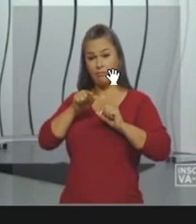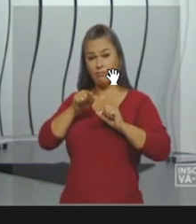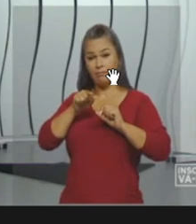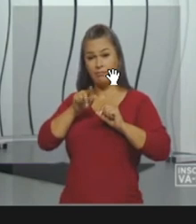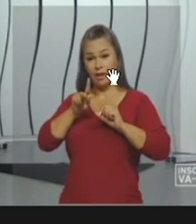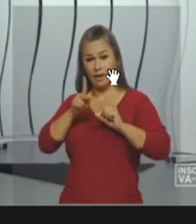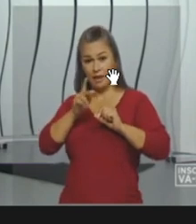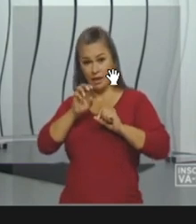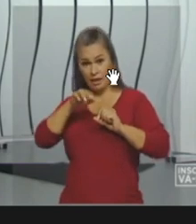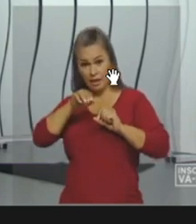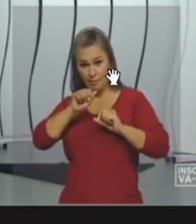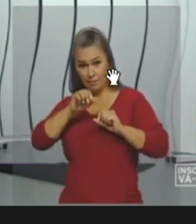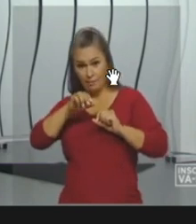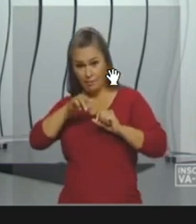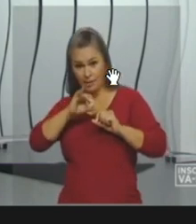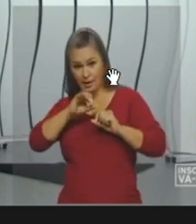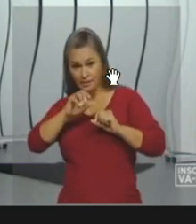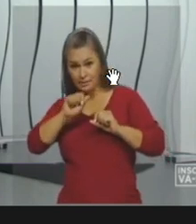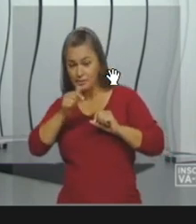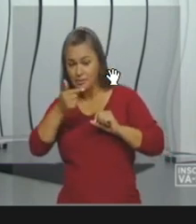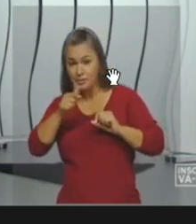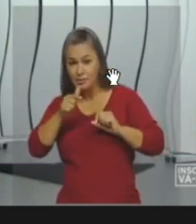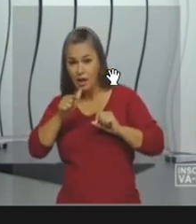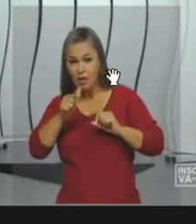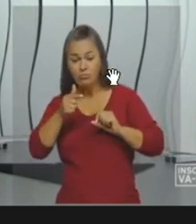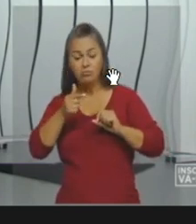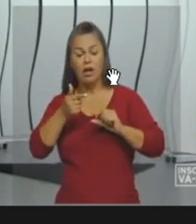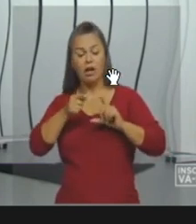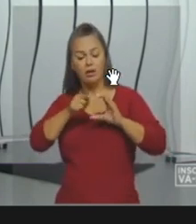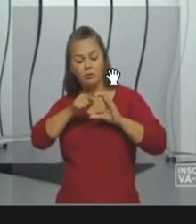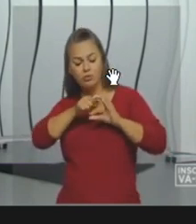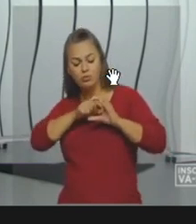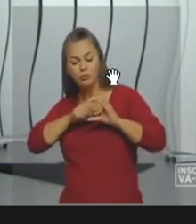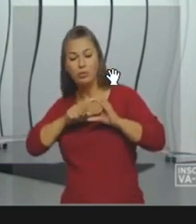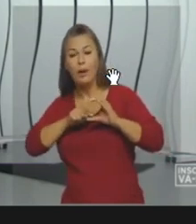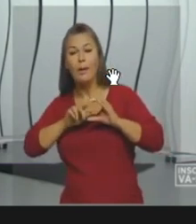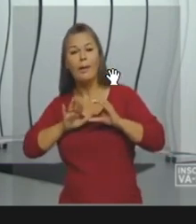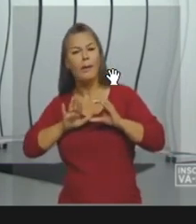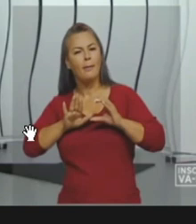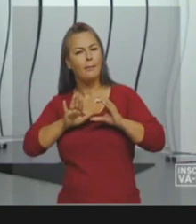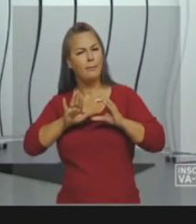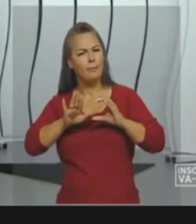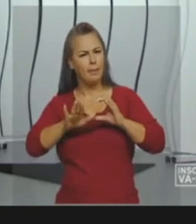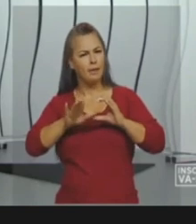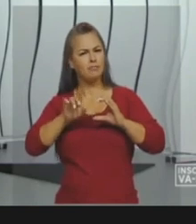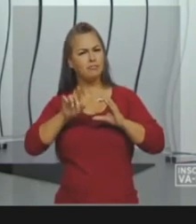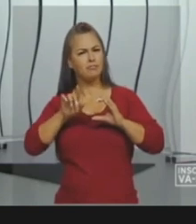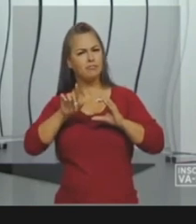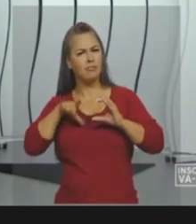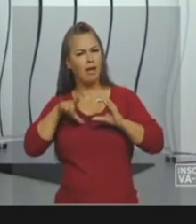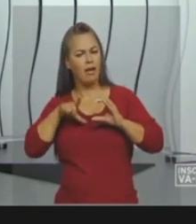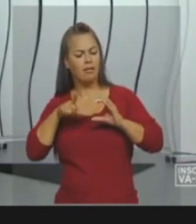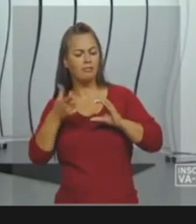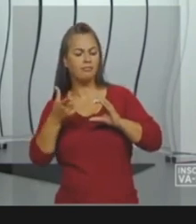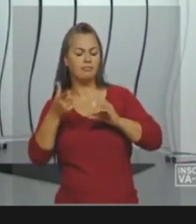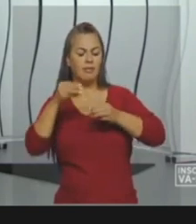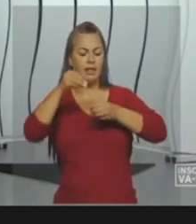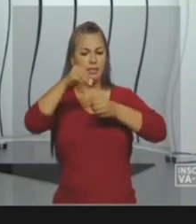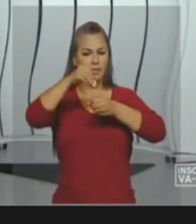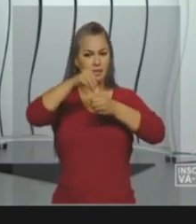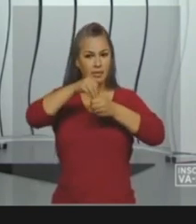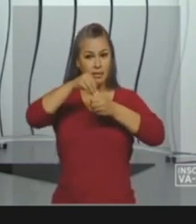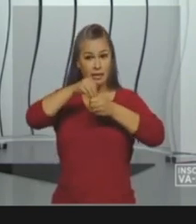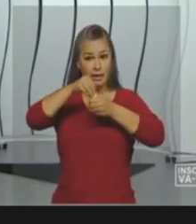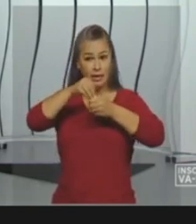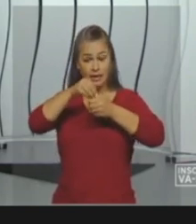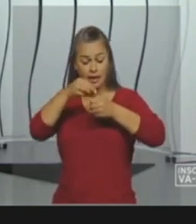cabe mais oxigênio dentro dela, é uma ideia razoável. E essas hemácias, então, passando por todo o sangue, vão levar oxigênio para